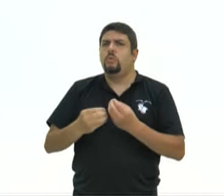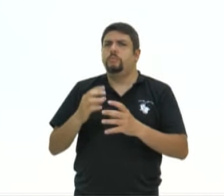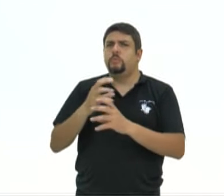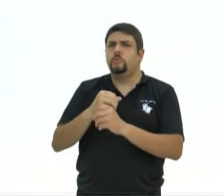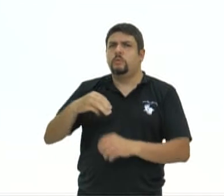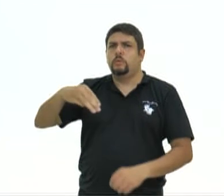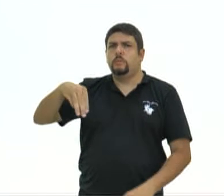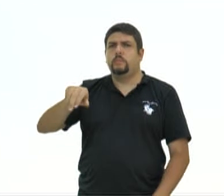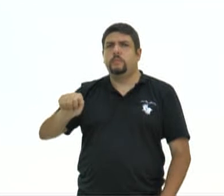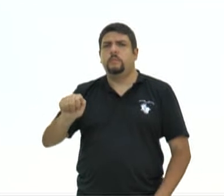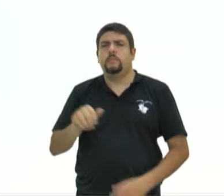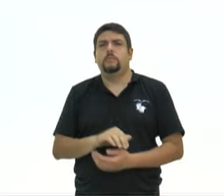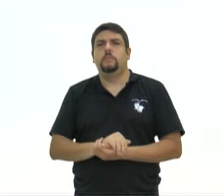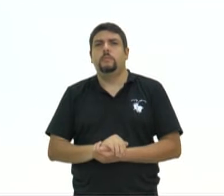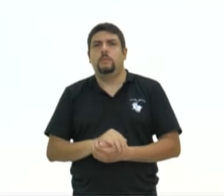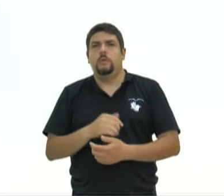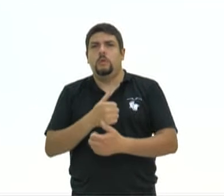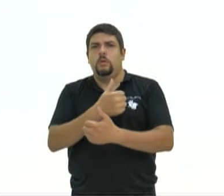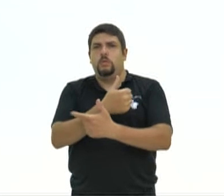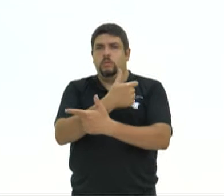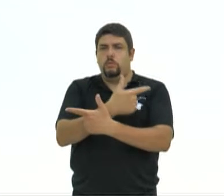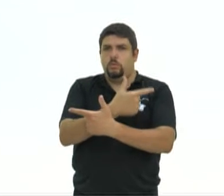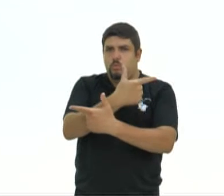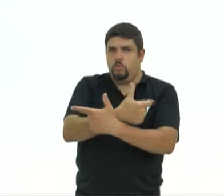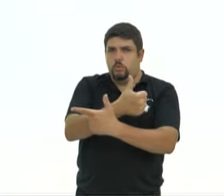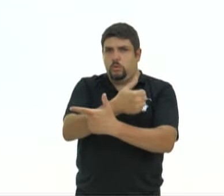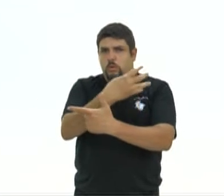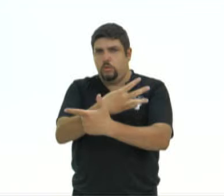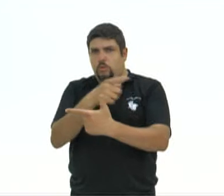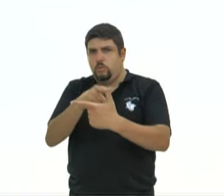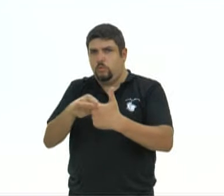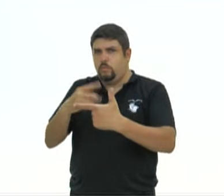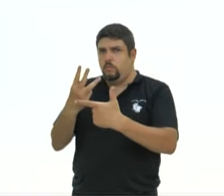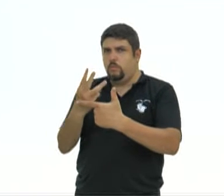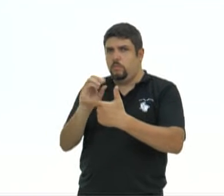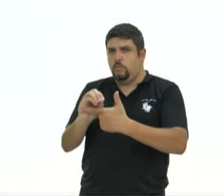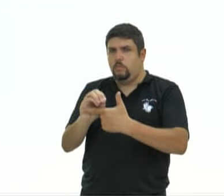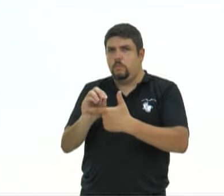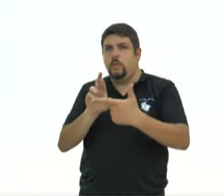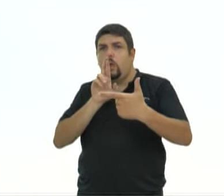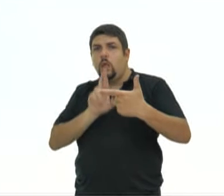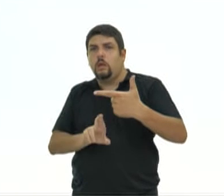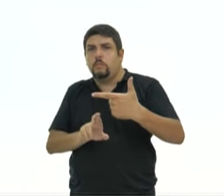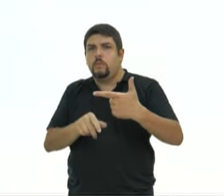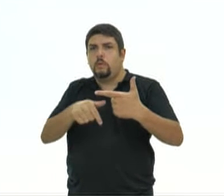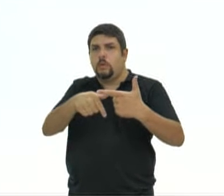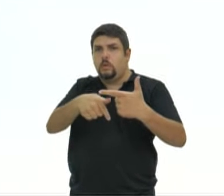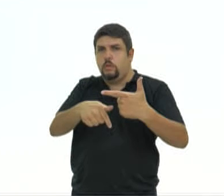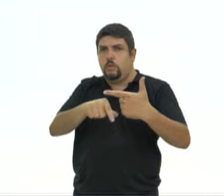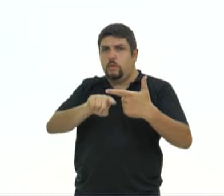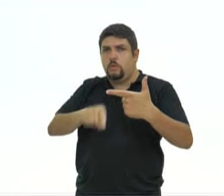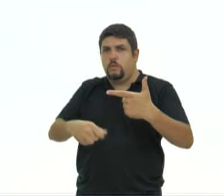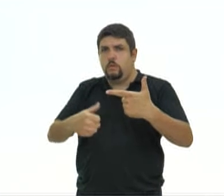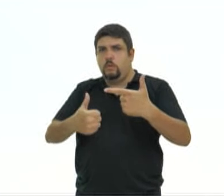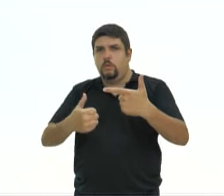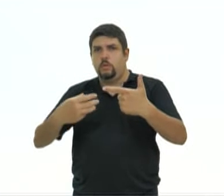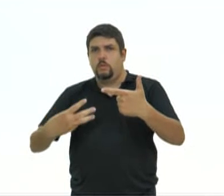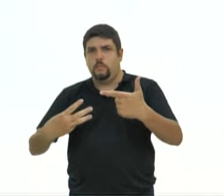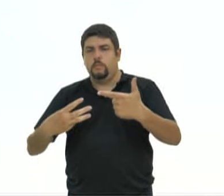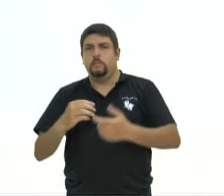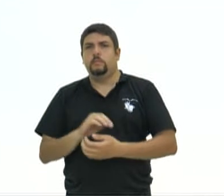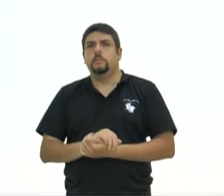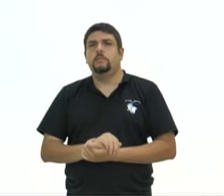dividir 214 por 30. E quando eu divido 214 por 30, dá quanto? Dá 7,13,